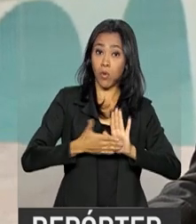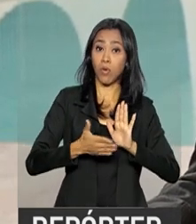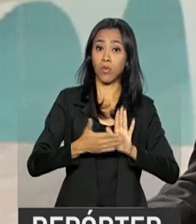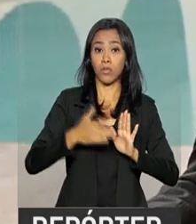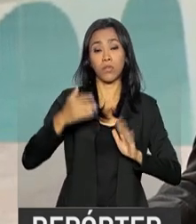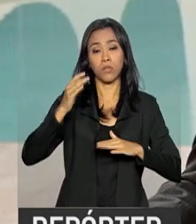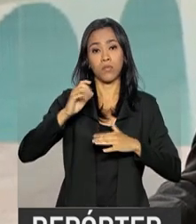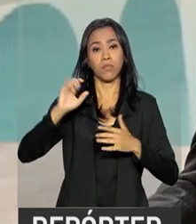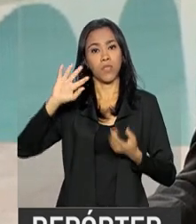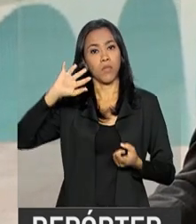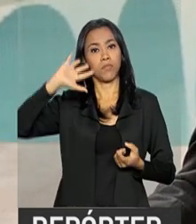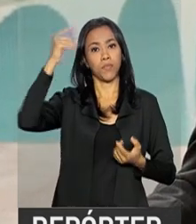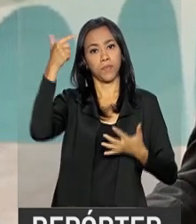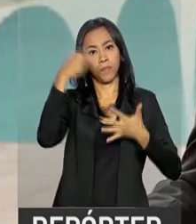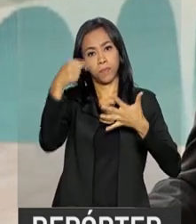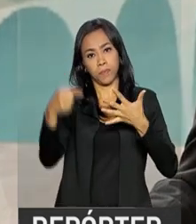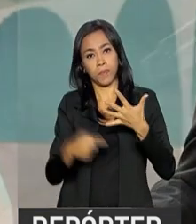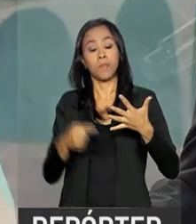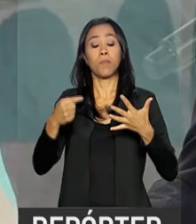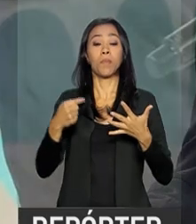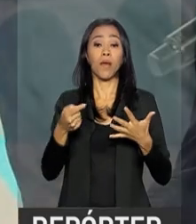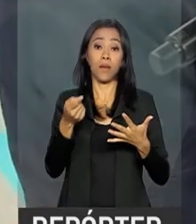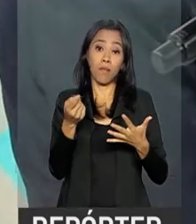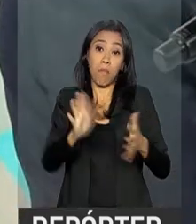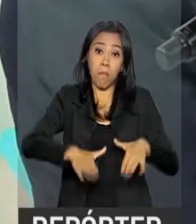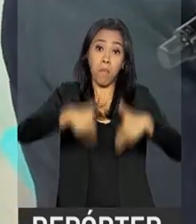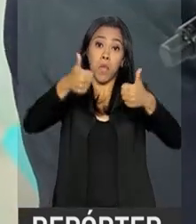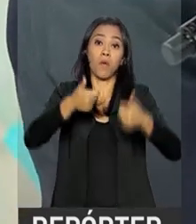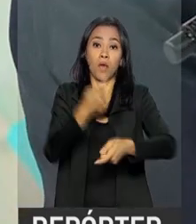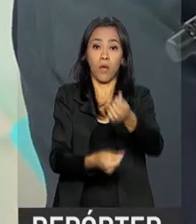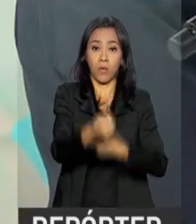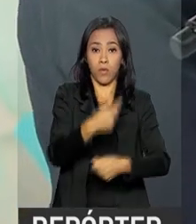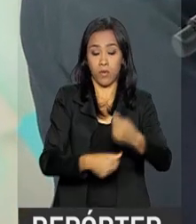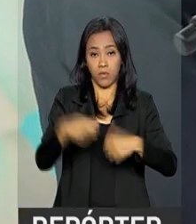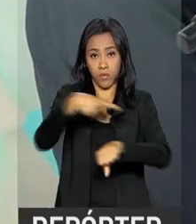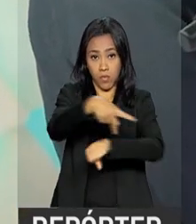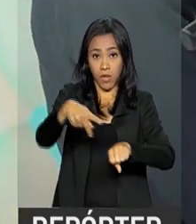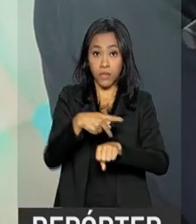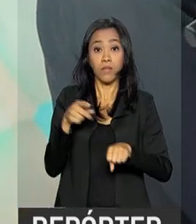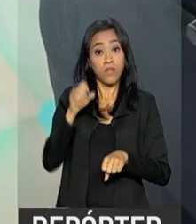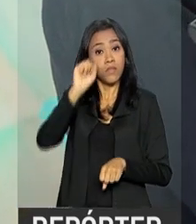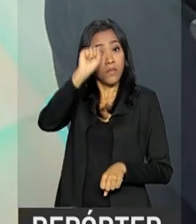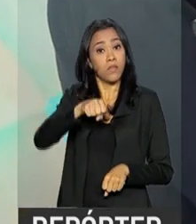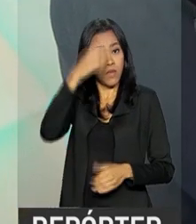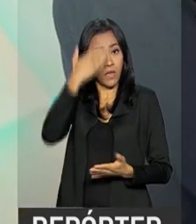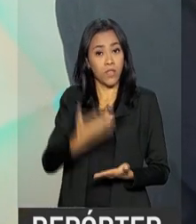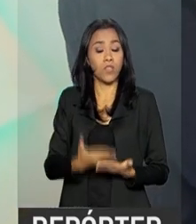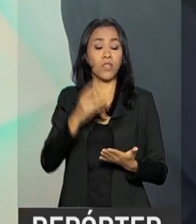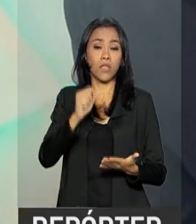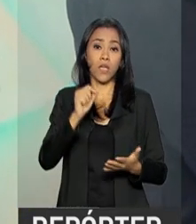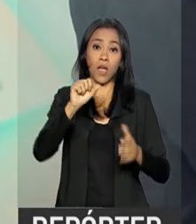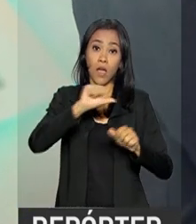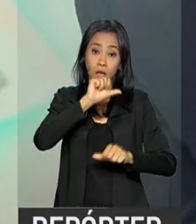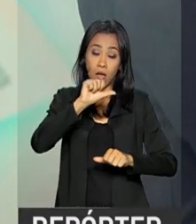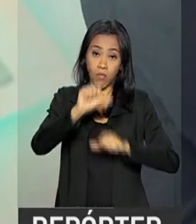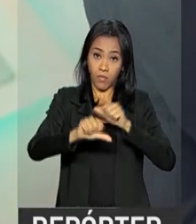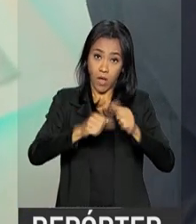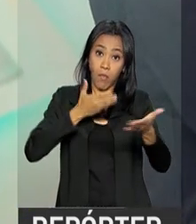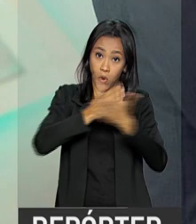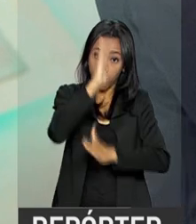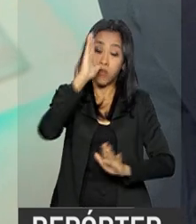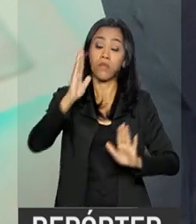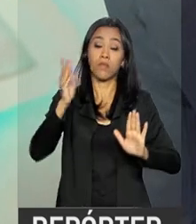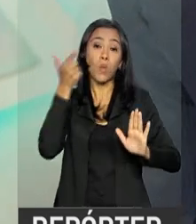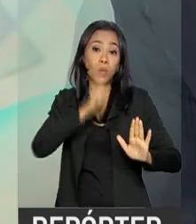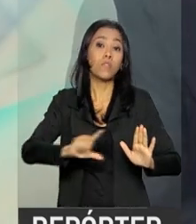para melhorar a economia no país e afirmou ainda que acredita sim que a reforma da previdência possa ser aprovada ainda em fevereiro